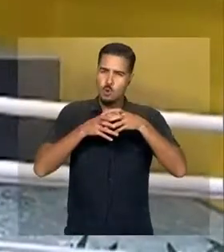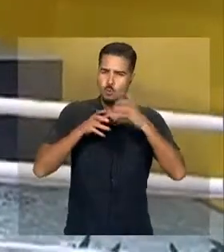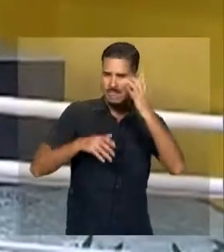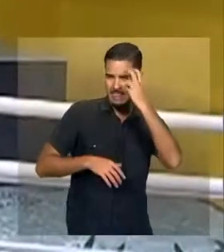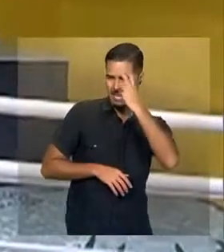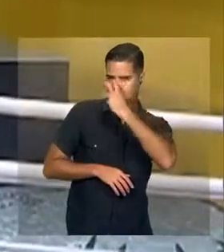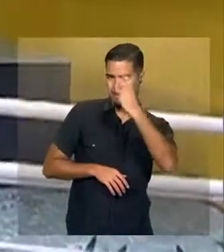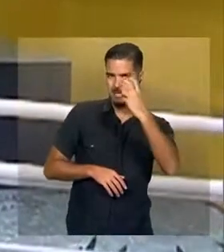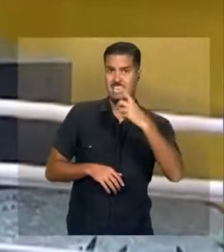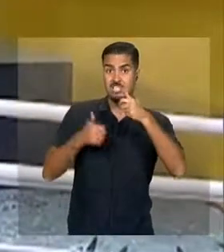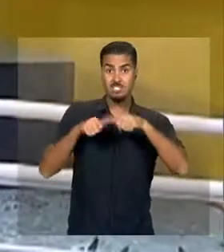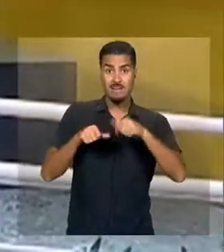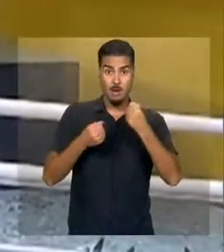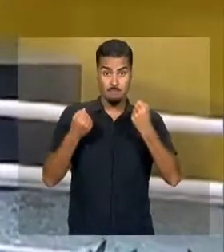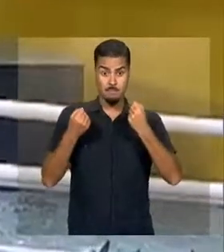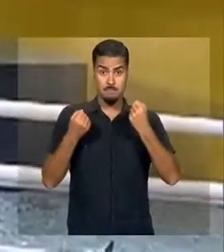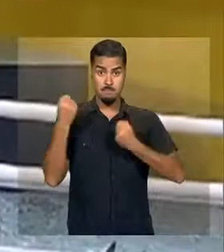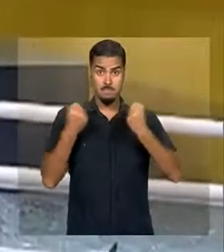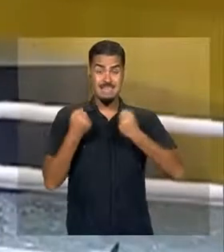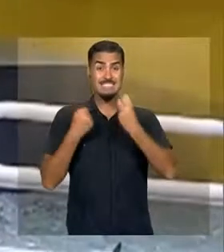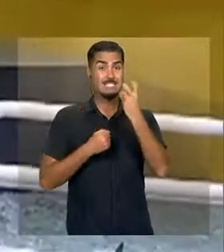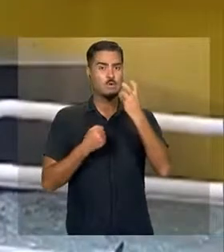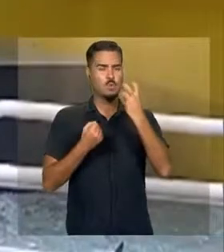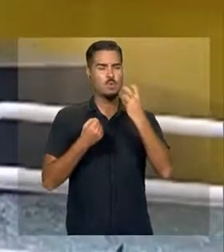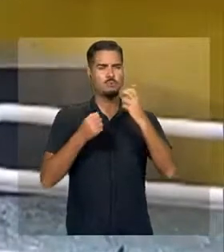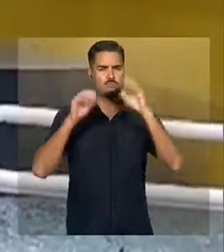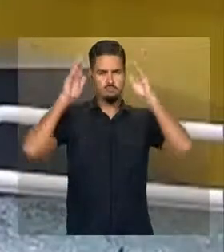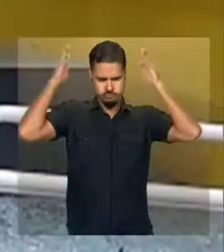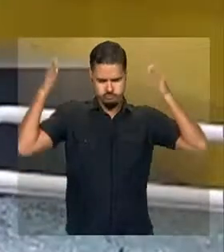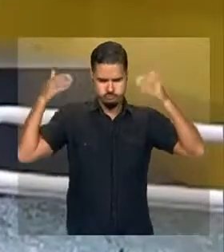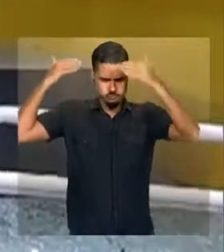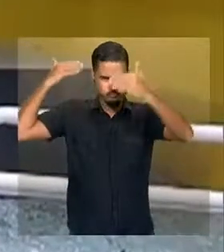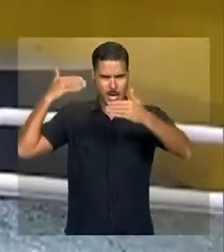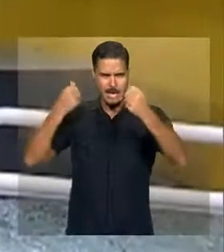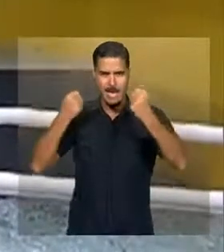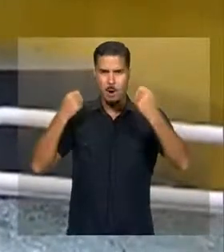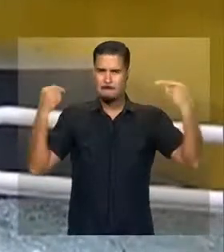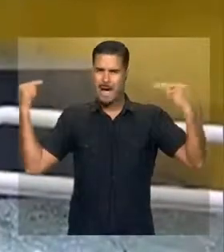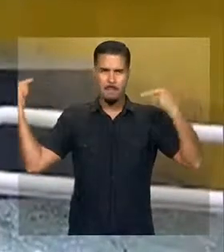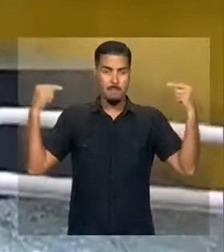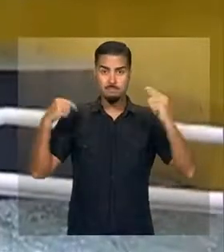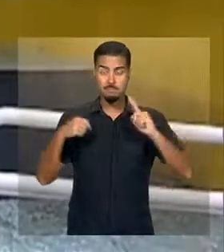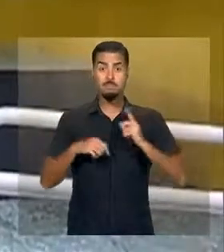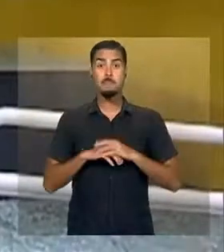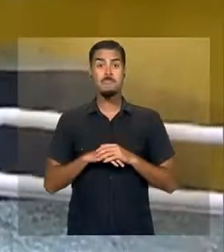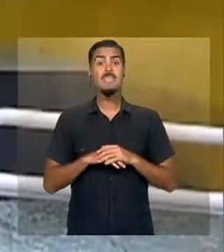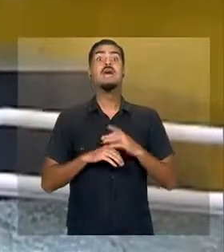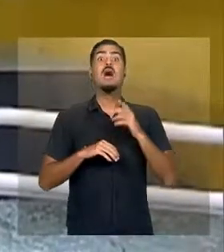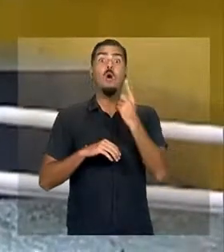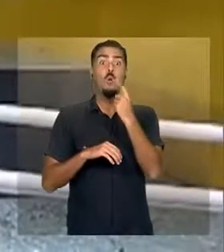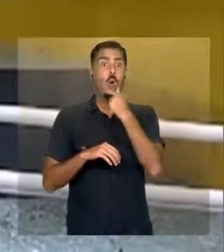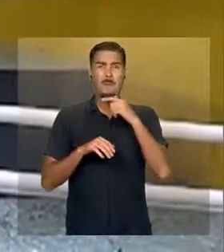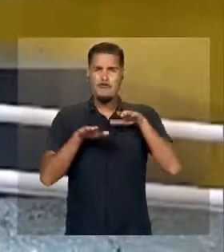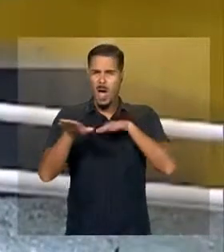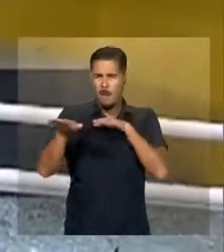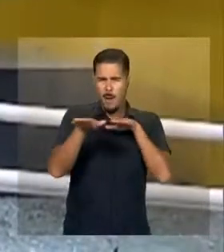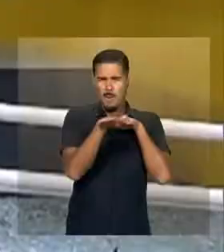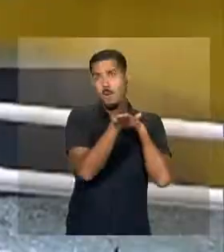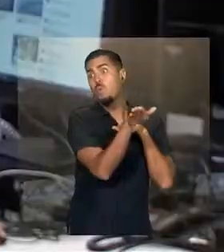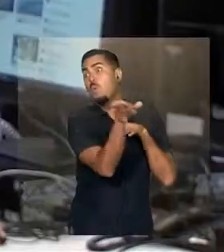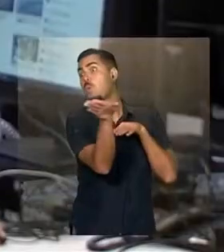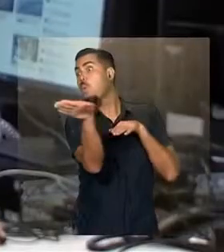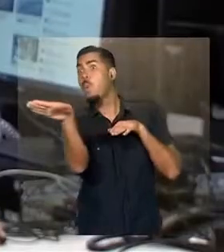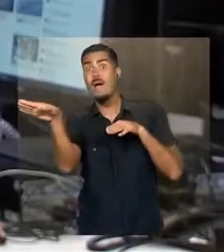cinco carros blindados. Na fuga, um dos criminosos invadiu um condomínio e fez uma família refém, mas acabou